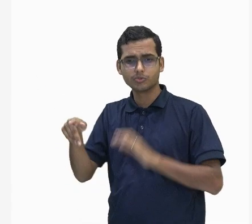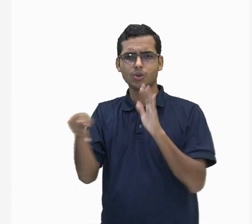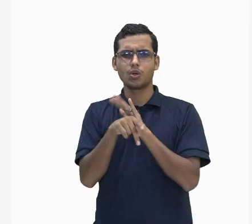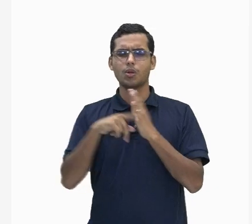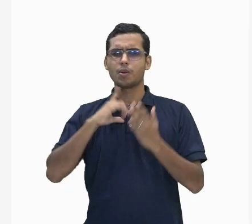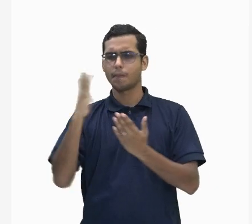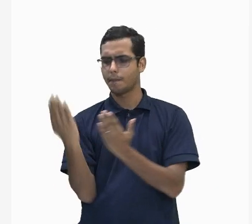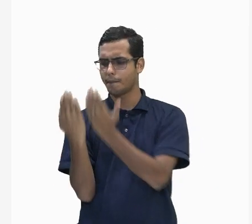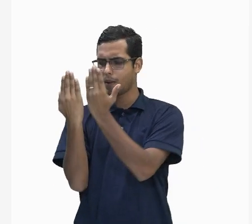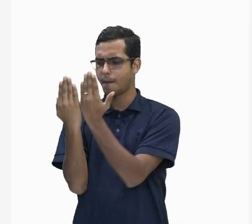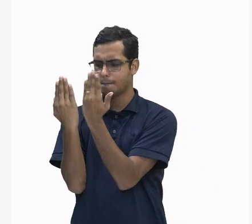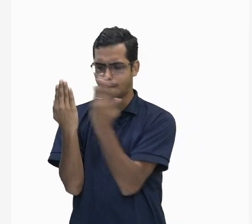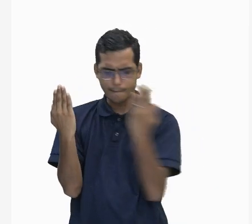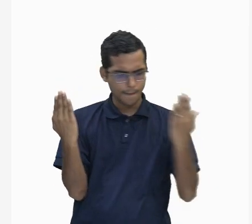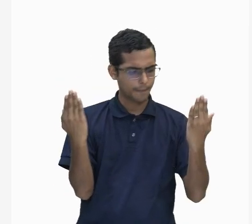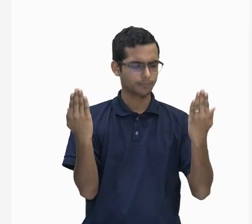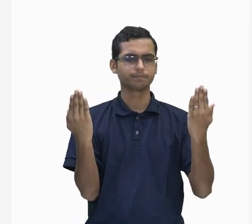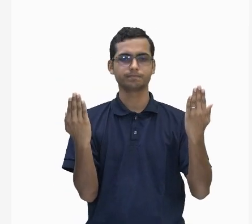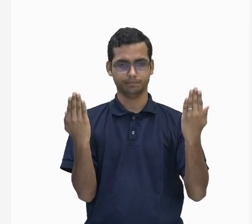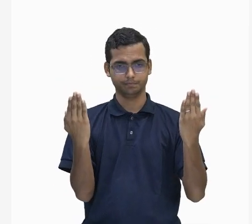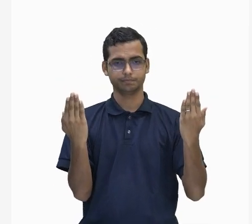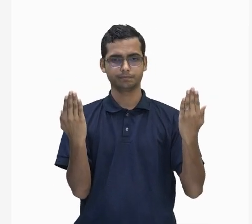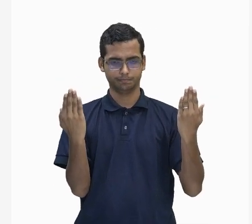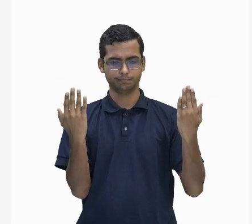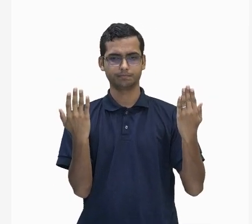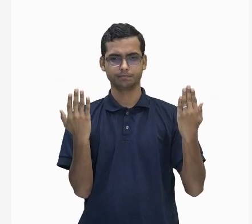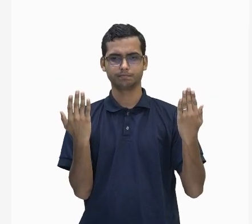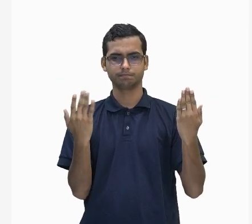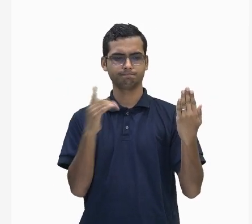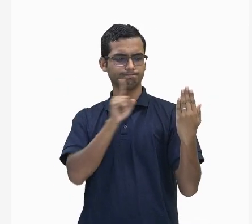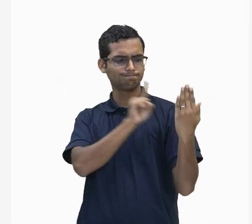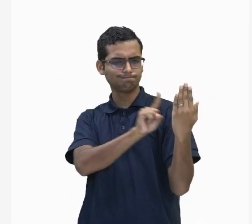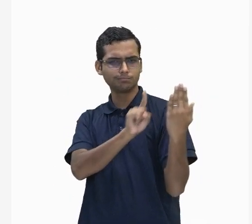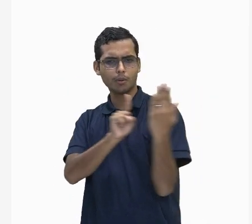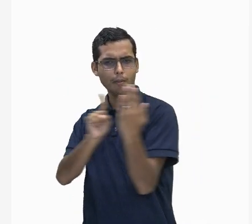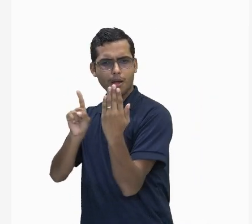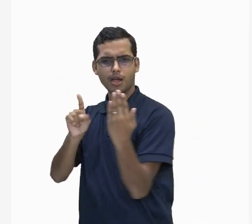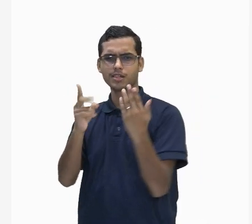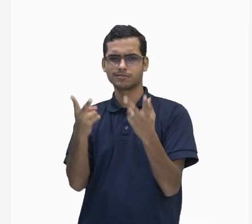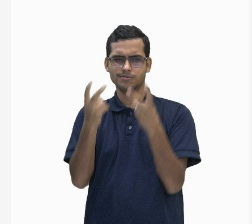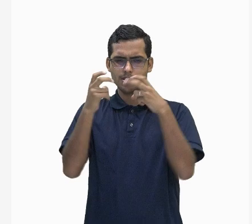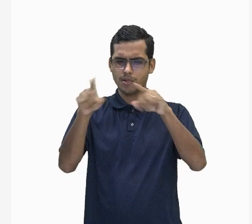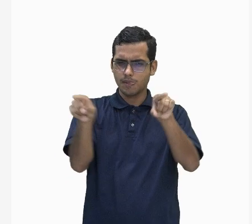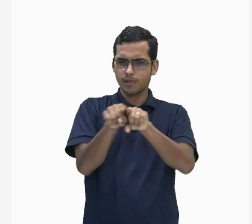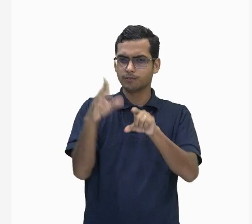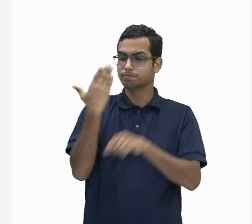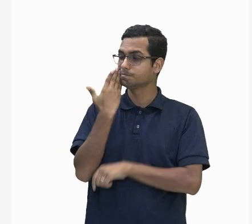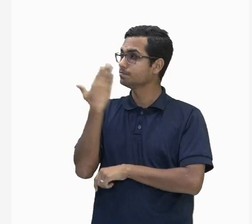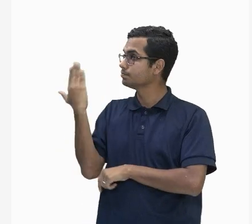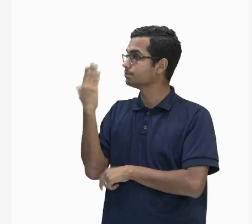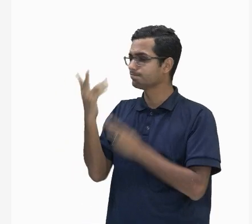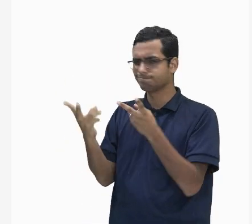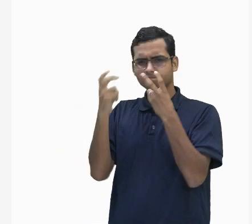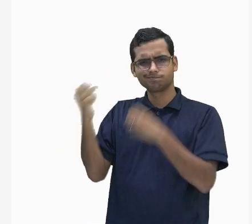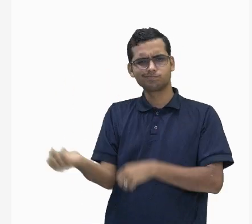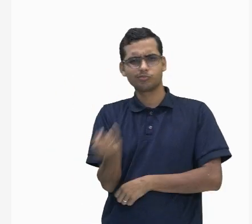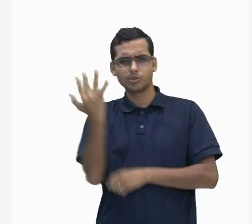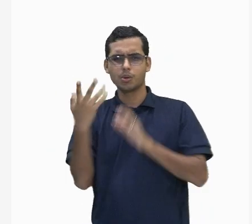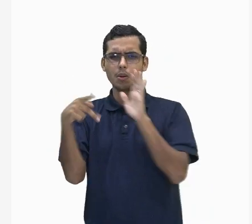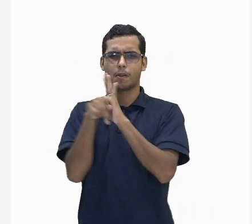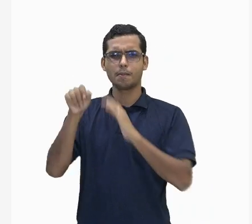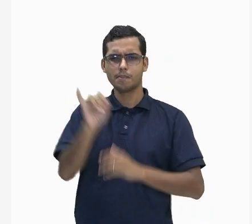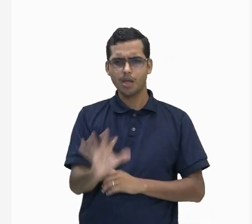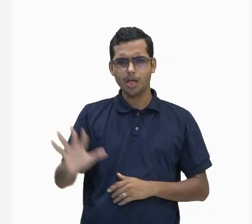dois espelhos, eles estão paralelos um ao outro, um de frente para o outro, nesse caso a pessoa está no meio, e aí olha só a quantidade de imagens, né? São